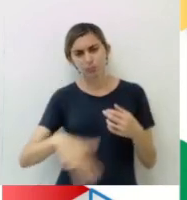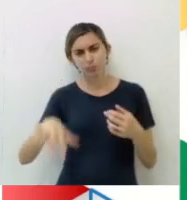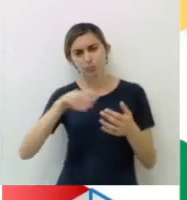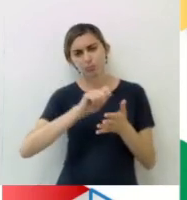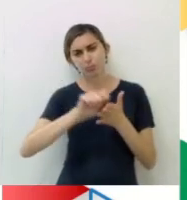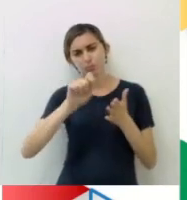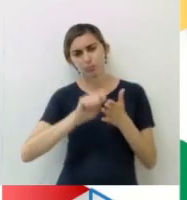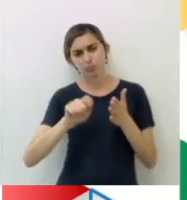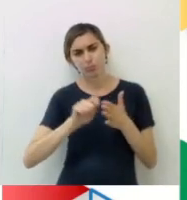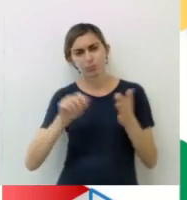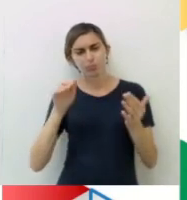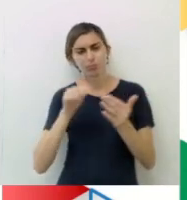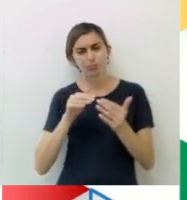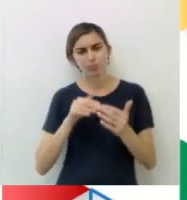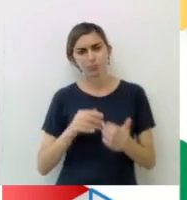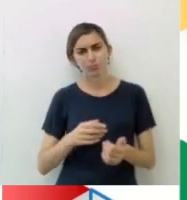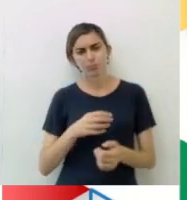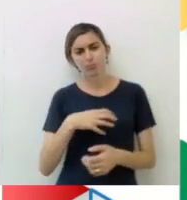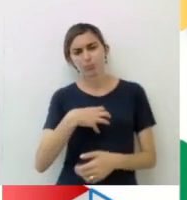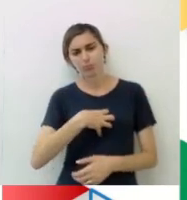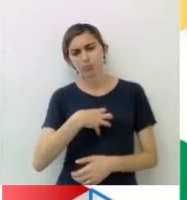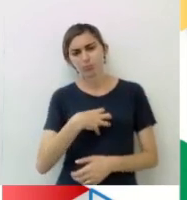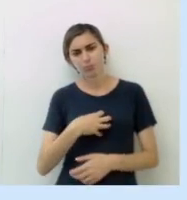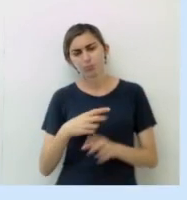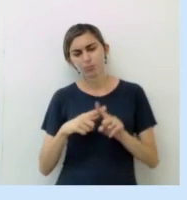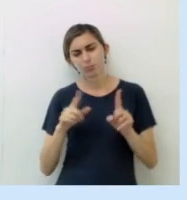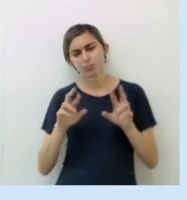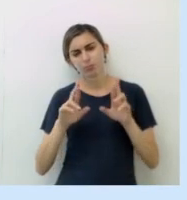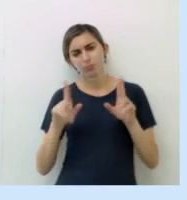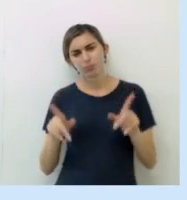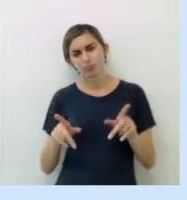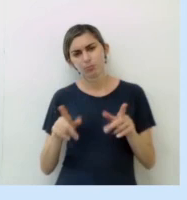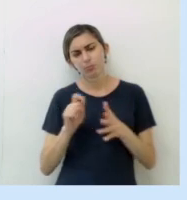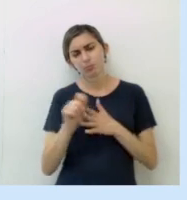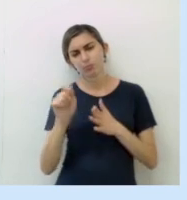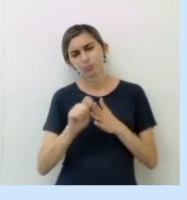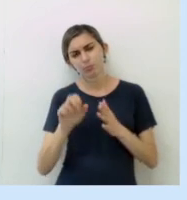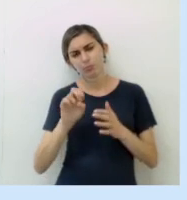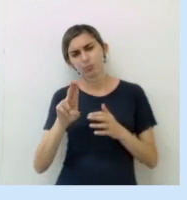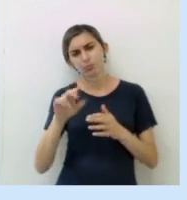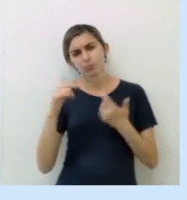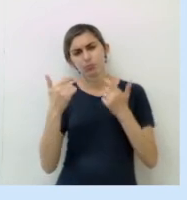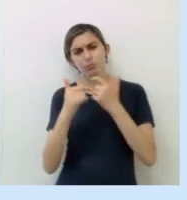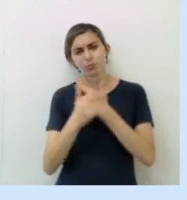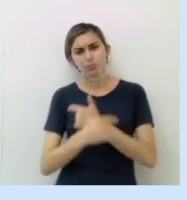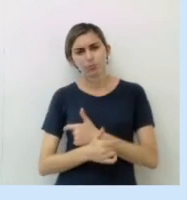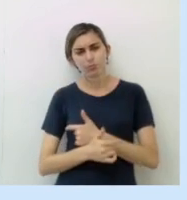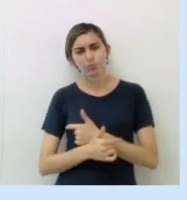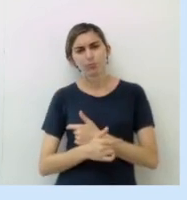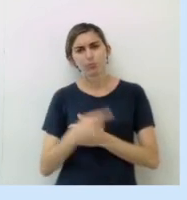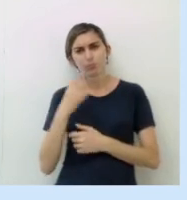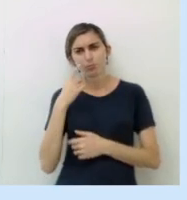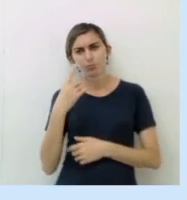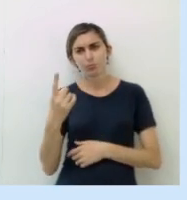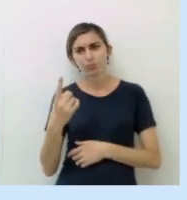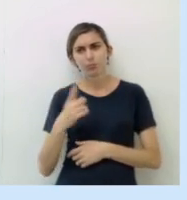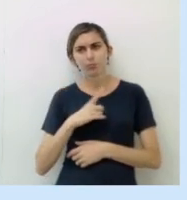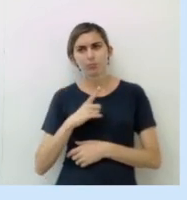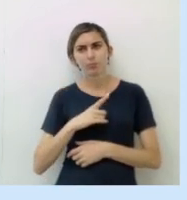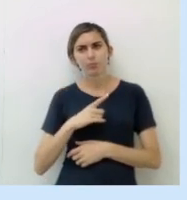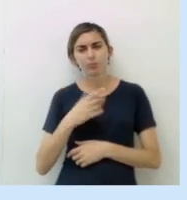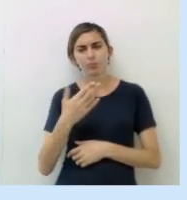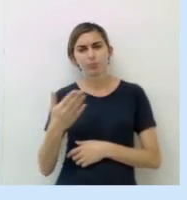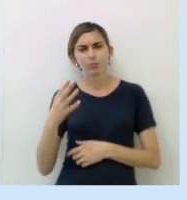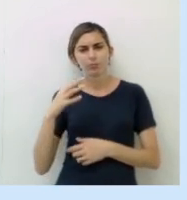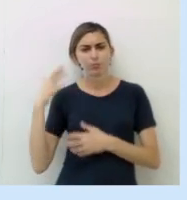de acordo com o seu sentimento, mas há diferença entre o autor e o eu lírico. Então, olha aqui, é